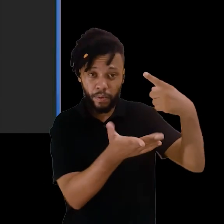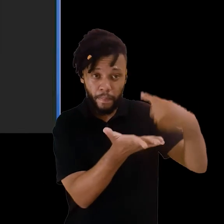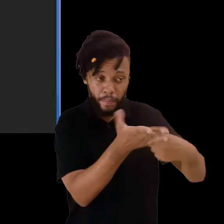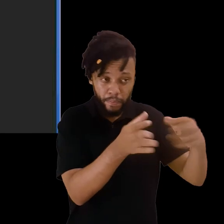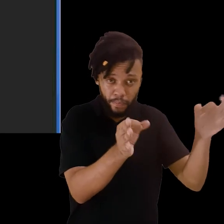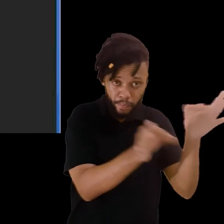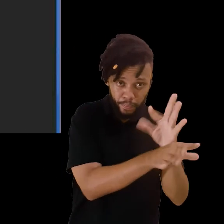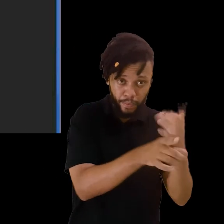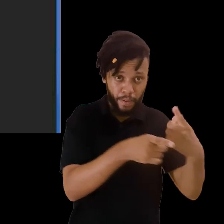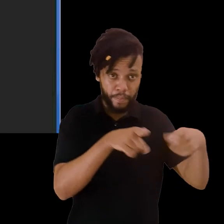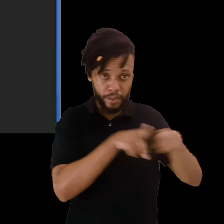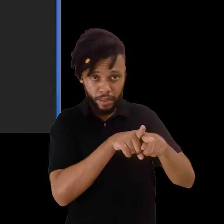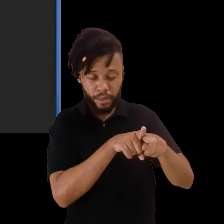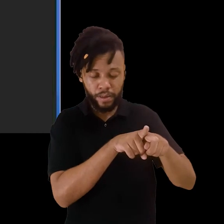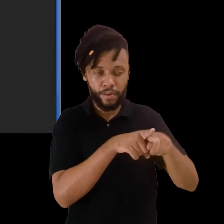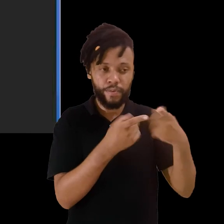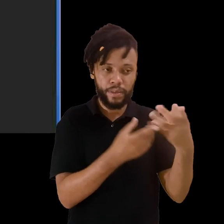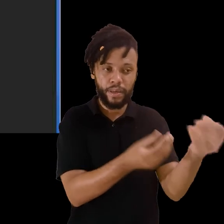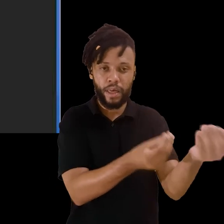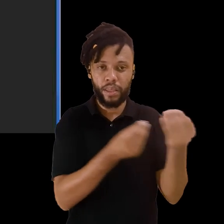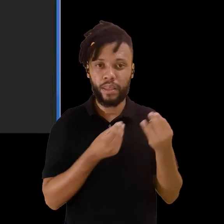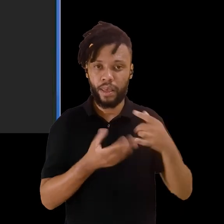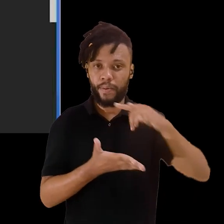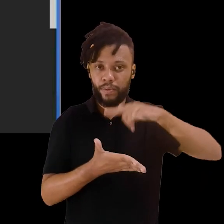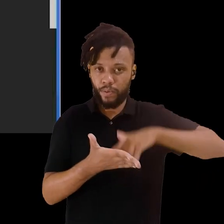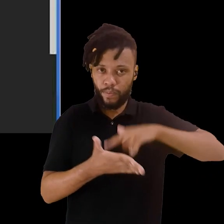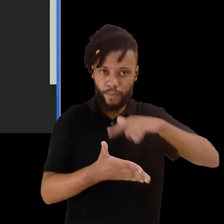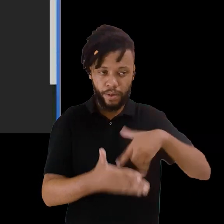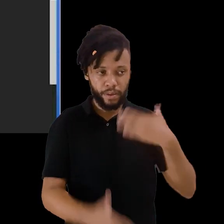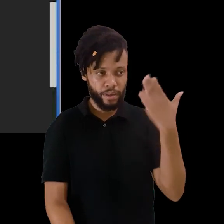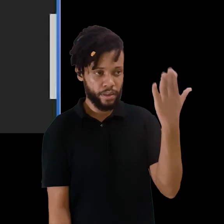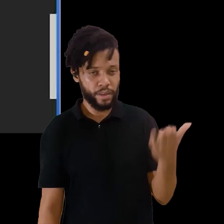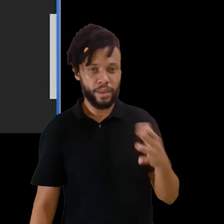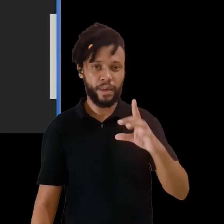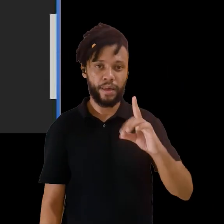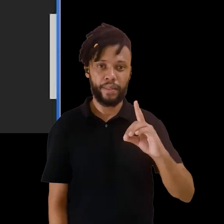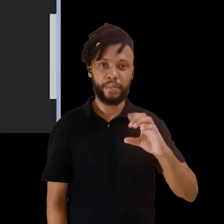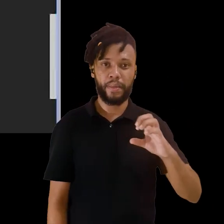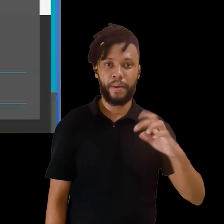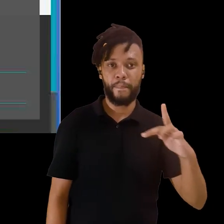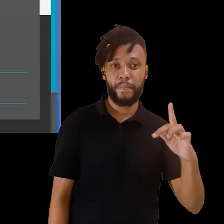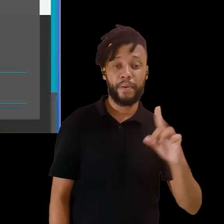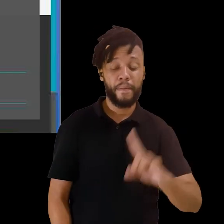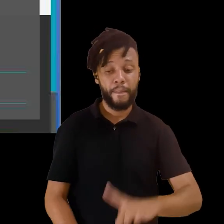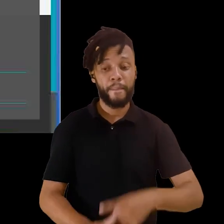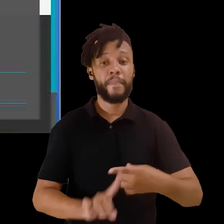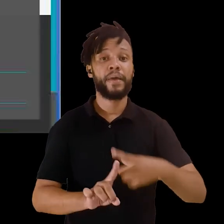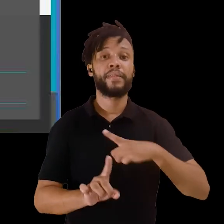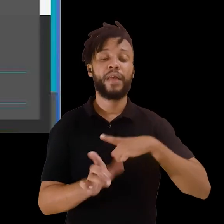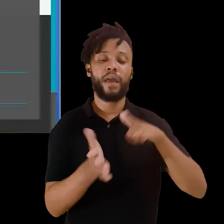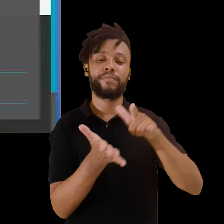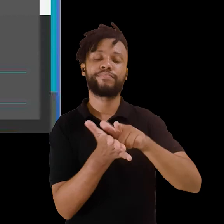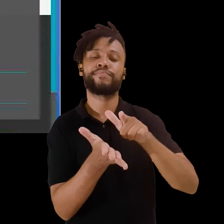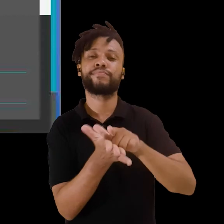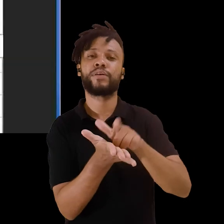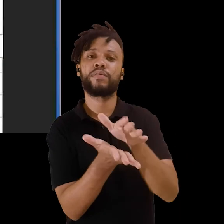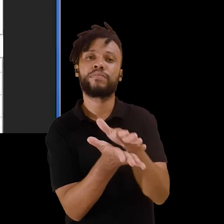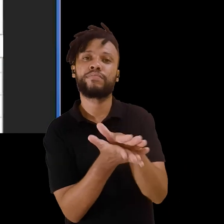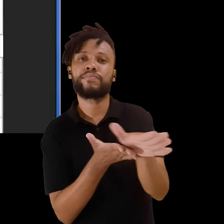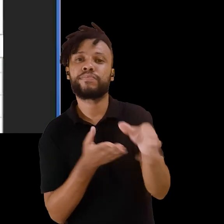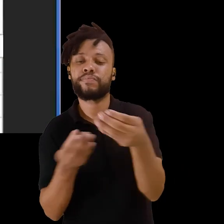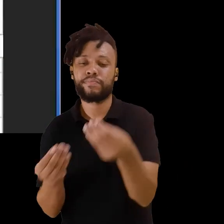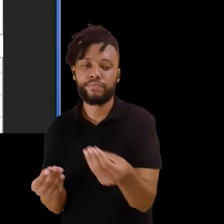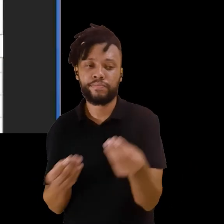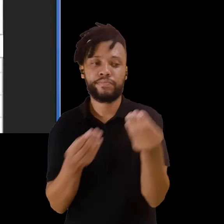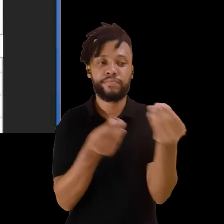fecha o patrocínio, tá aqui, essa é a DEP. E tem o recibo que você